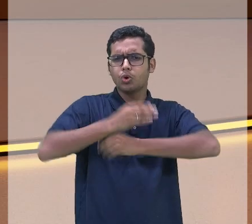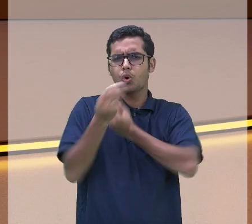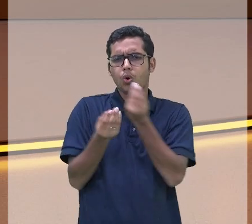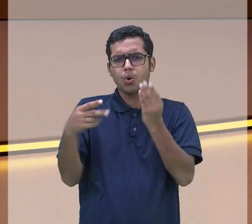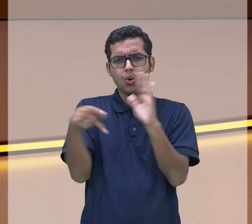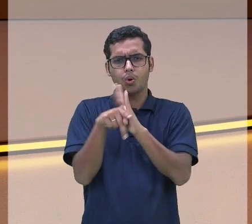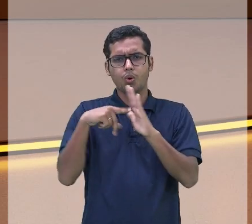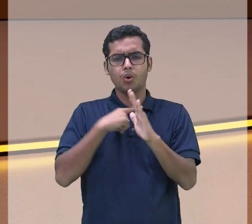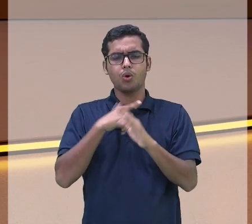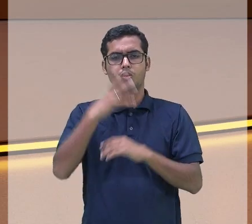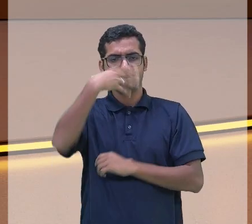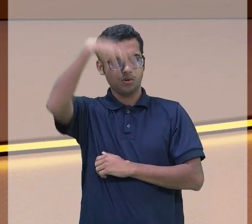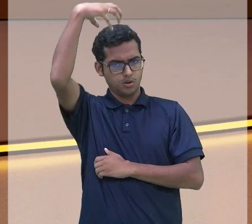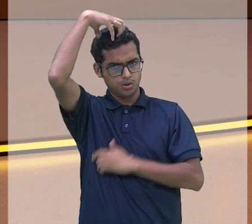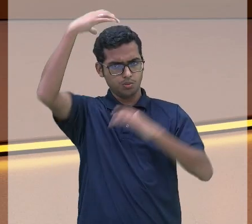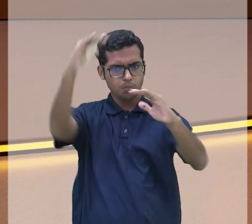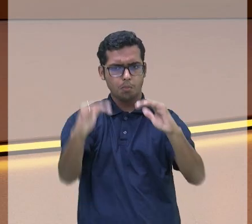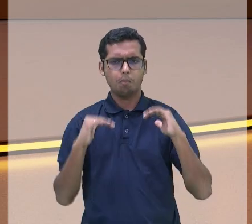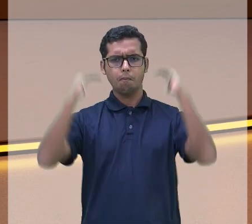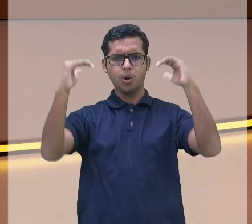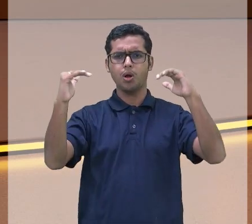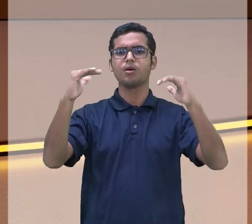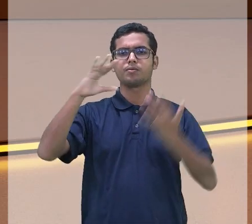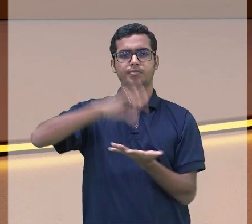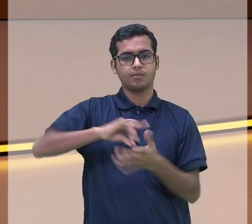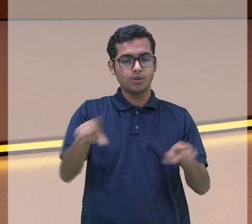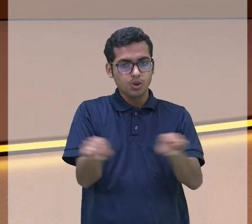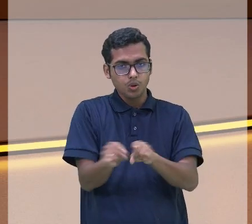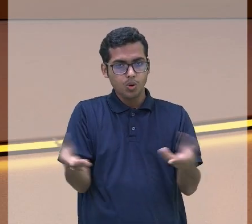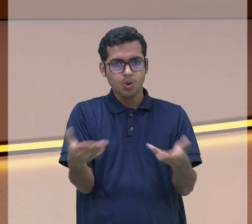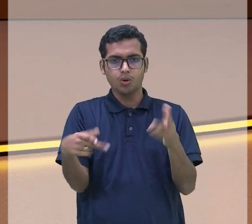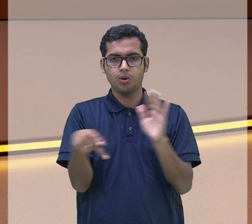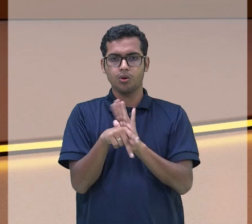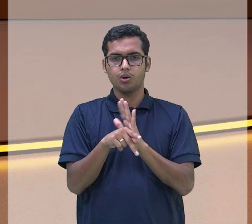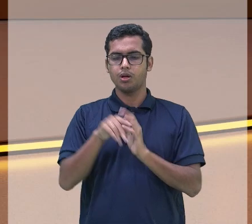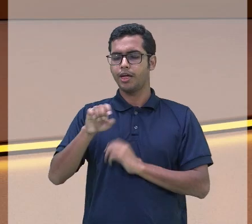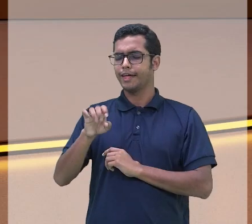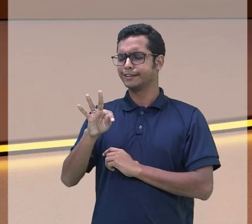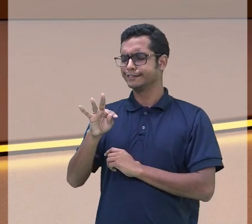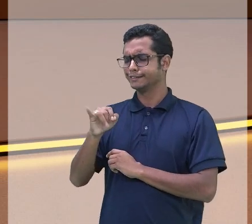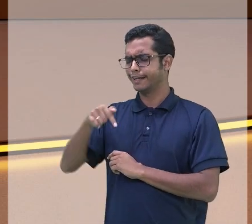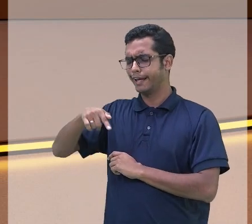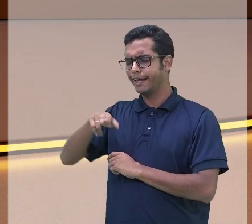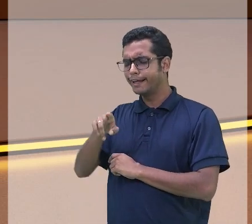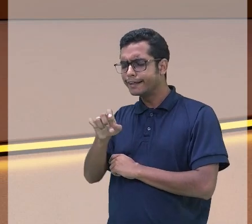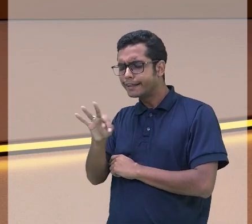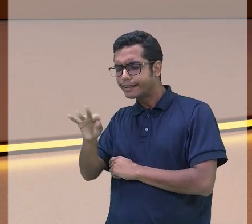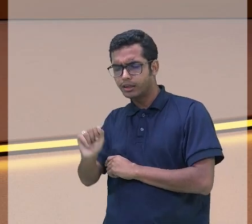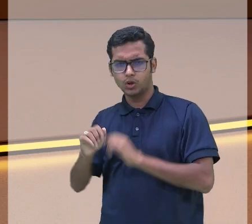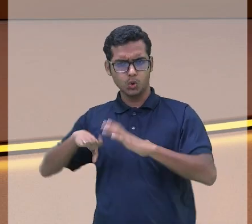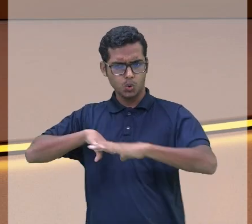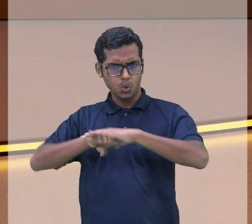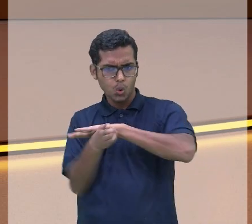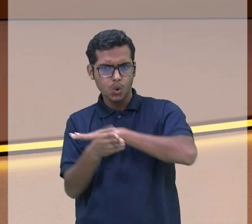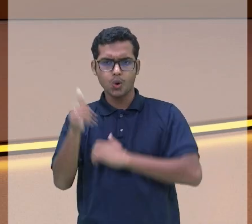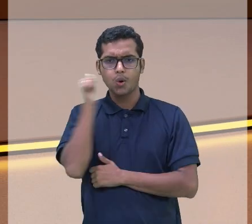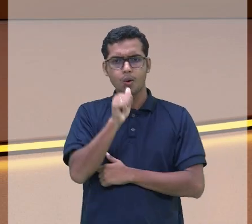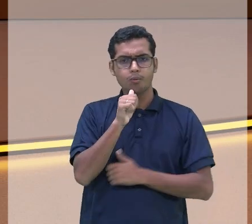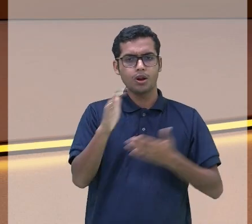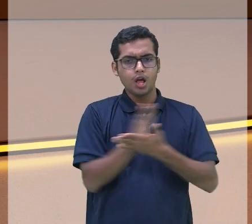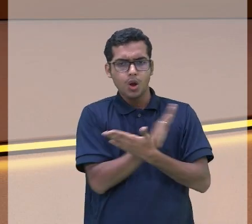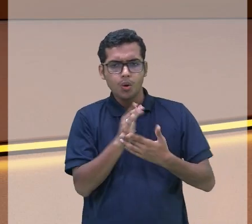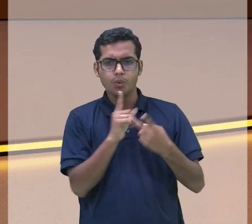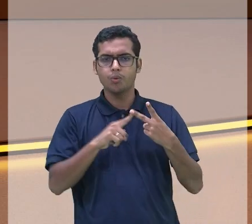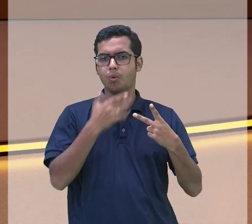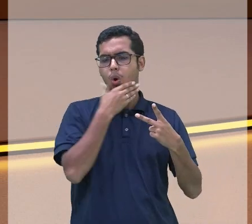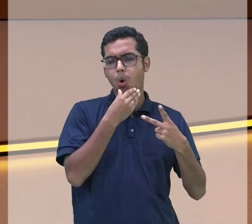monarca absoluto. Galera, tudo que a gente conhece hoje de etiqueta, inclusive o hábito das mulheres e de alguns homens de vestirem,